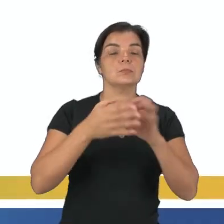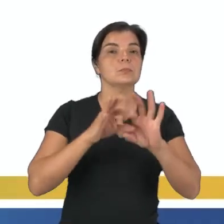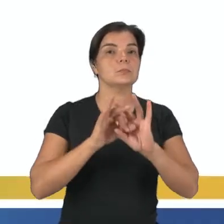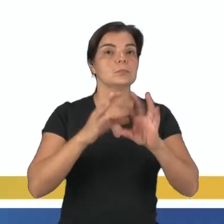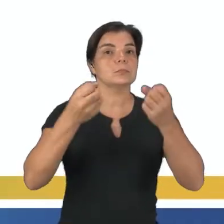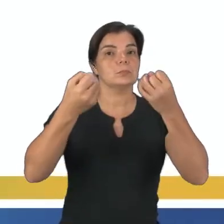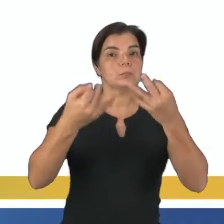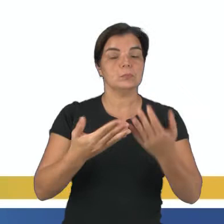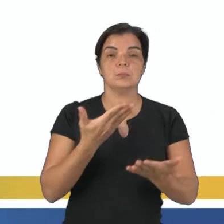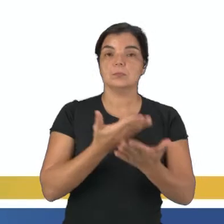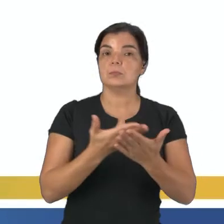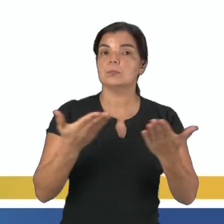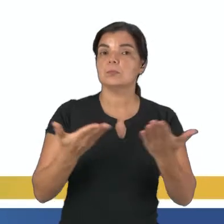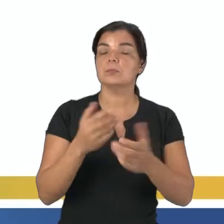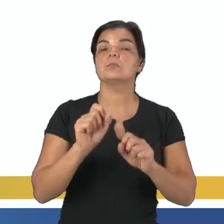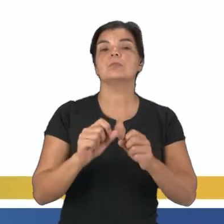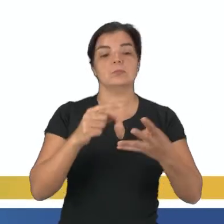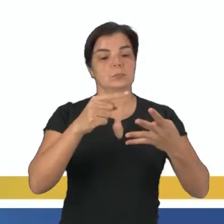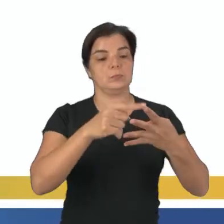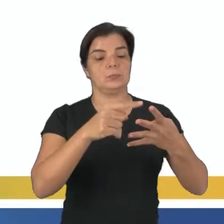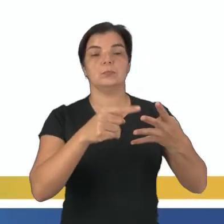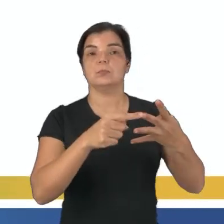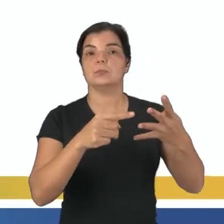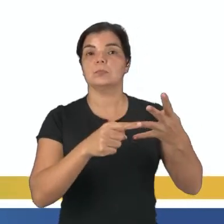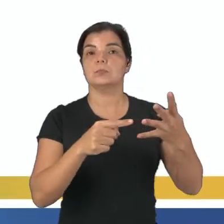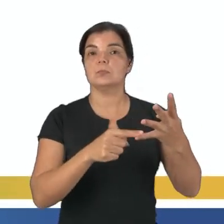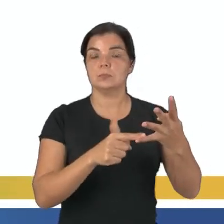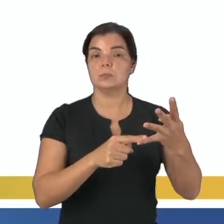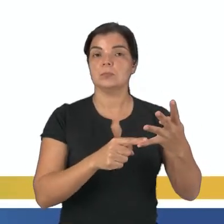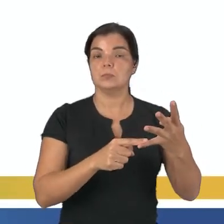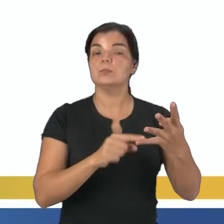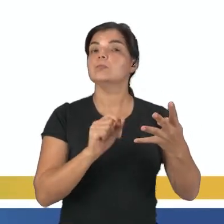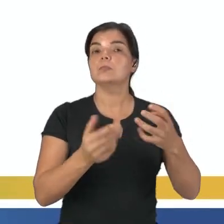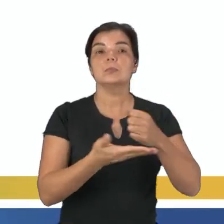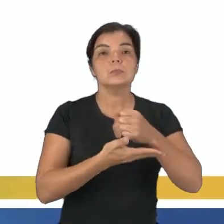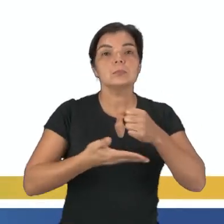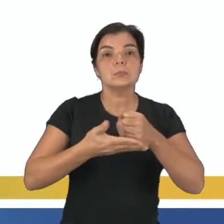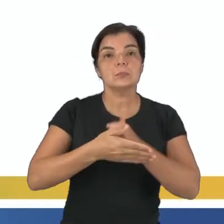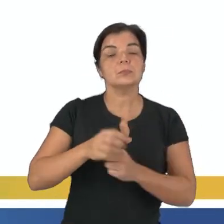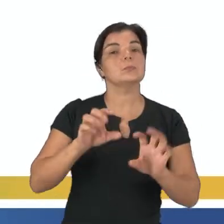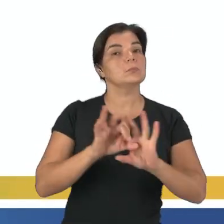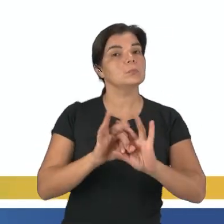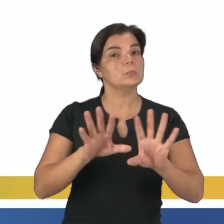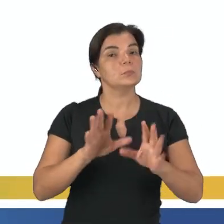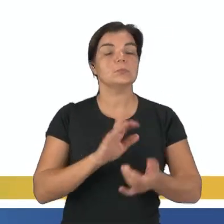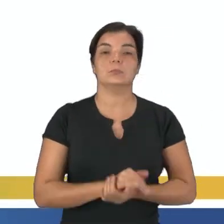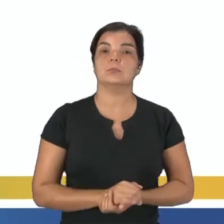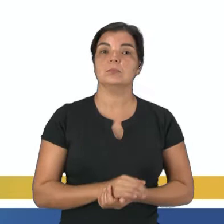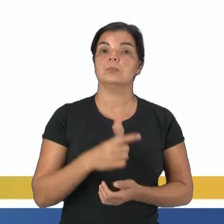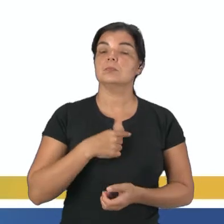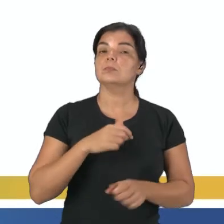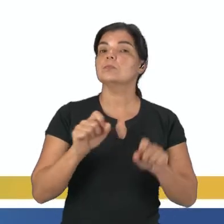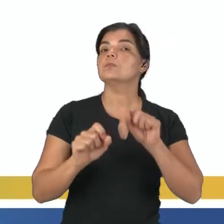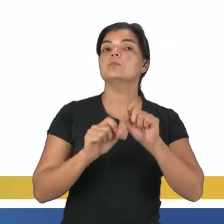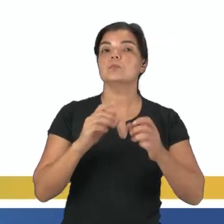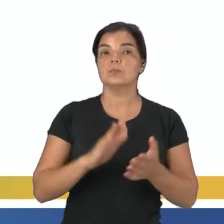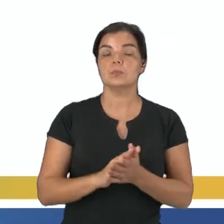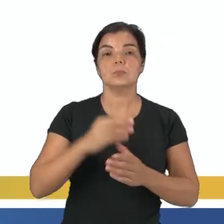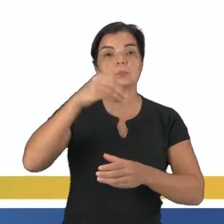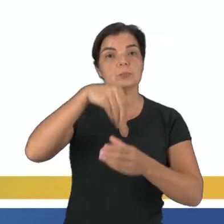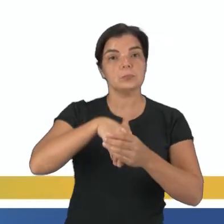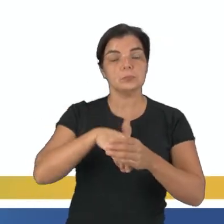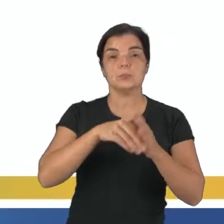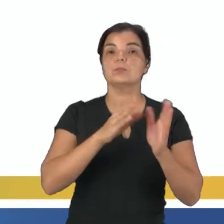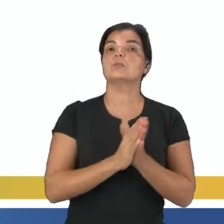vai falar na aula de hoje sobre 4 dos principais princípios liberais, certo? Que são estabelecidos dentro